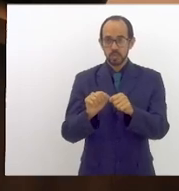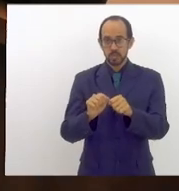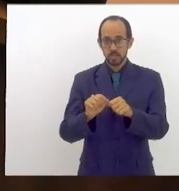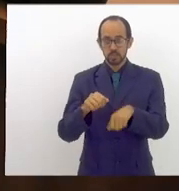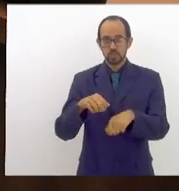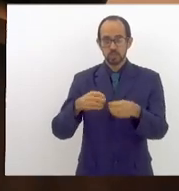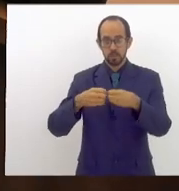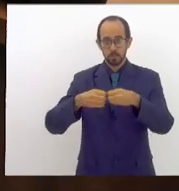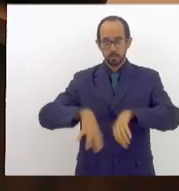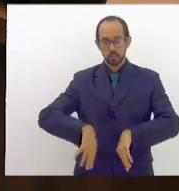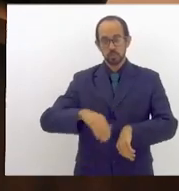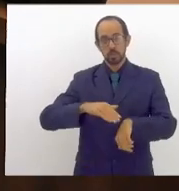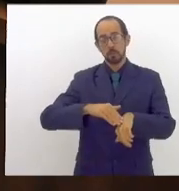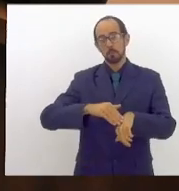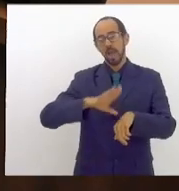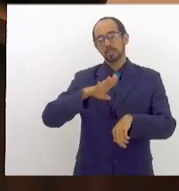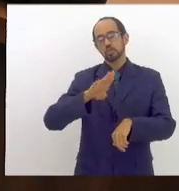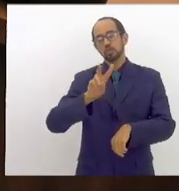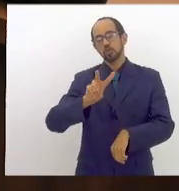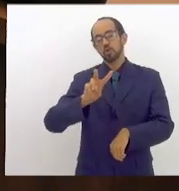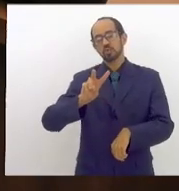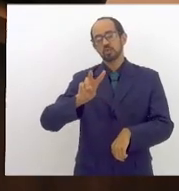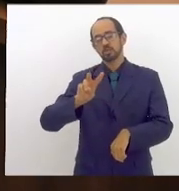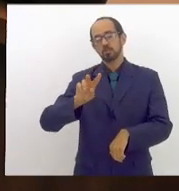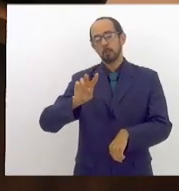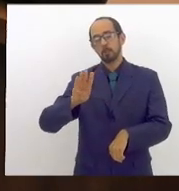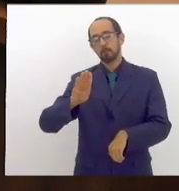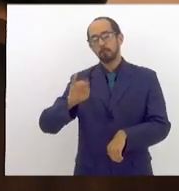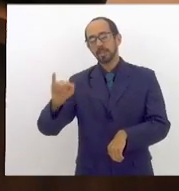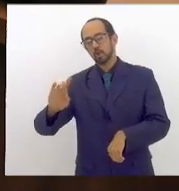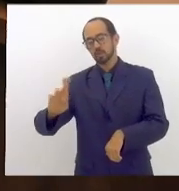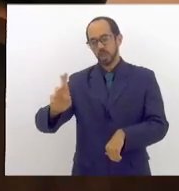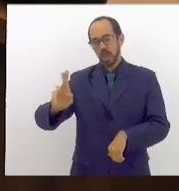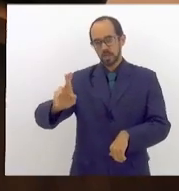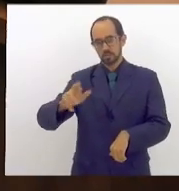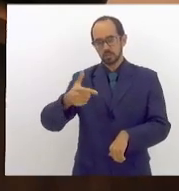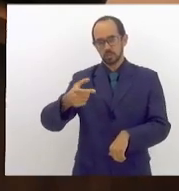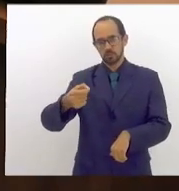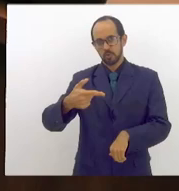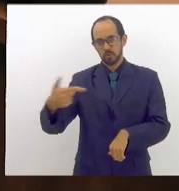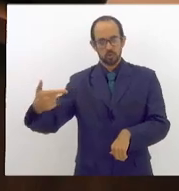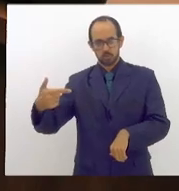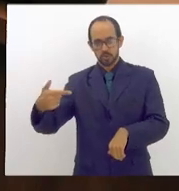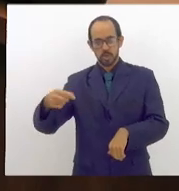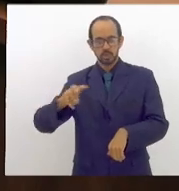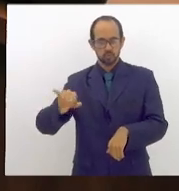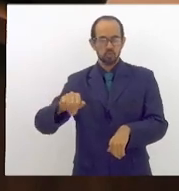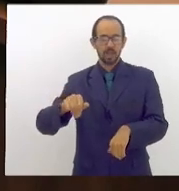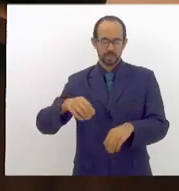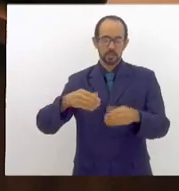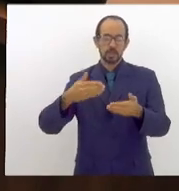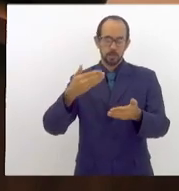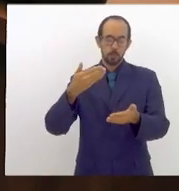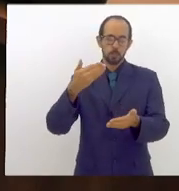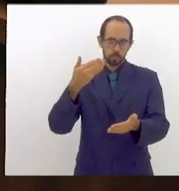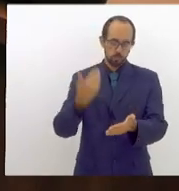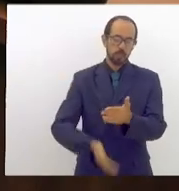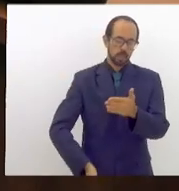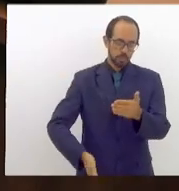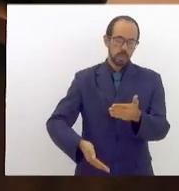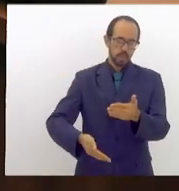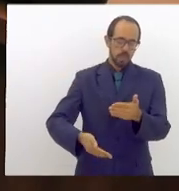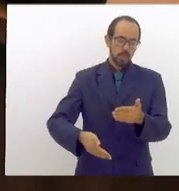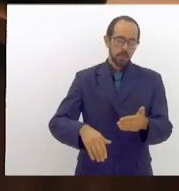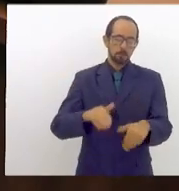2 Bilhões de reais em 2022 e vamos perder segundo a secretaria de fazenda